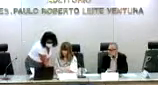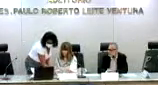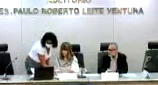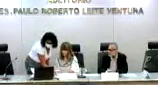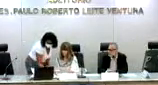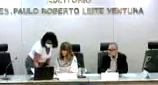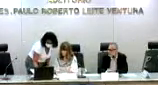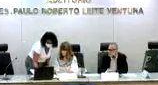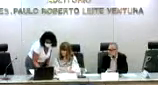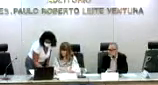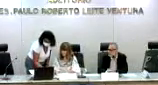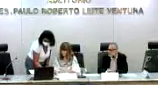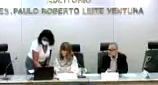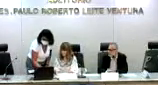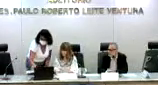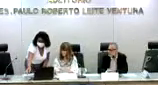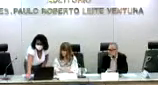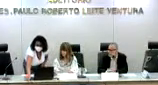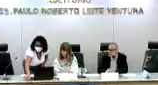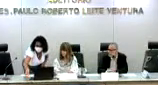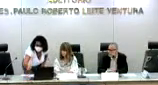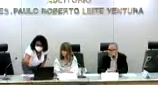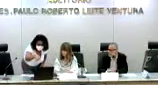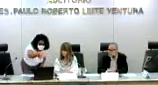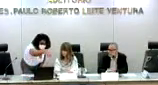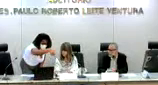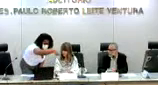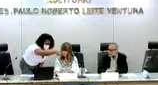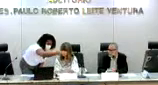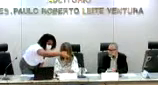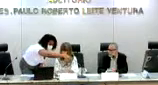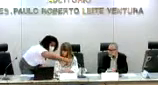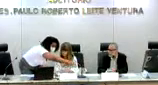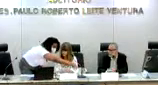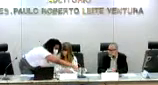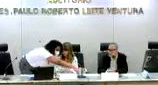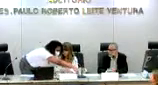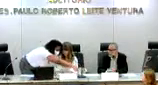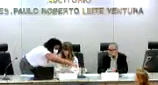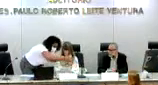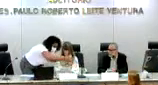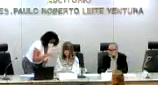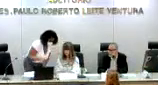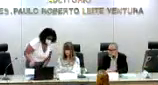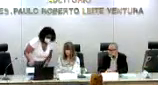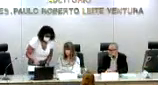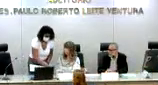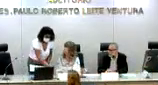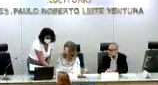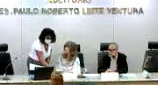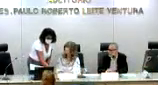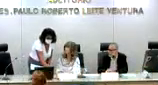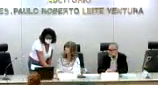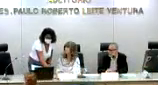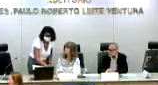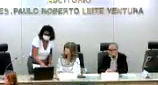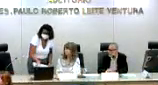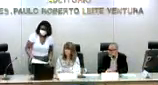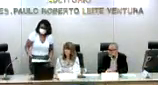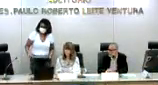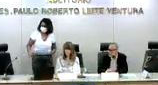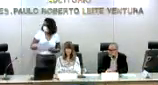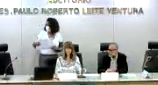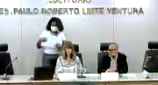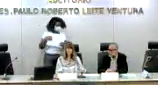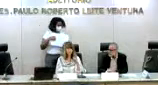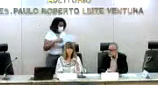É o seu canhão. Aqui tem um passador. Acho que está desligado, né? Vou passando aqui.